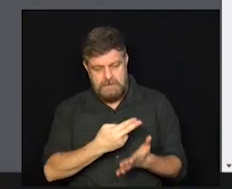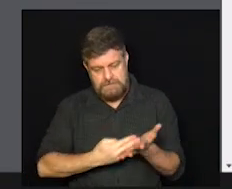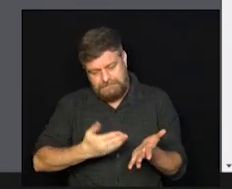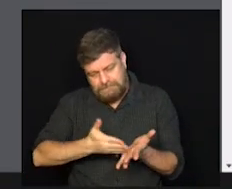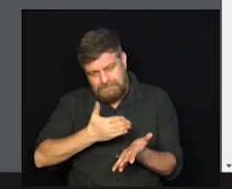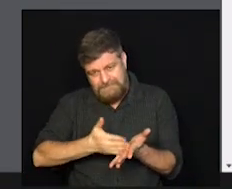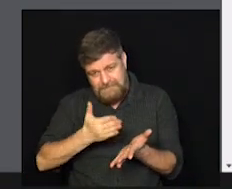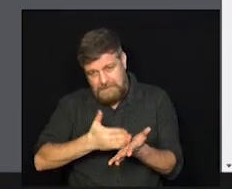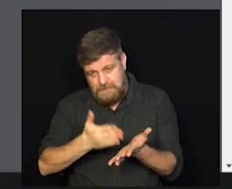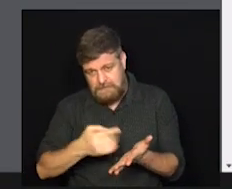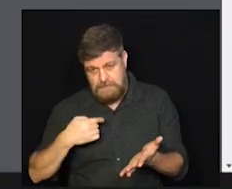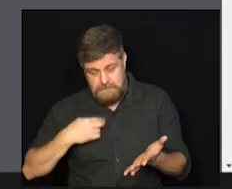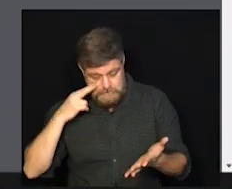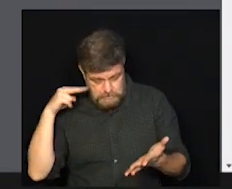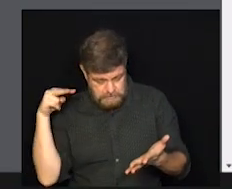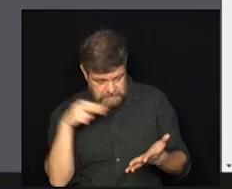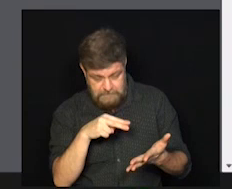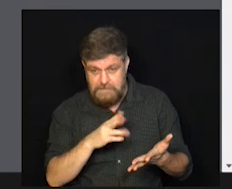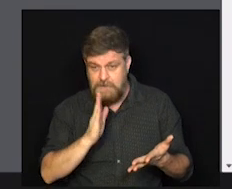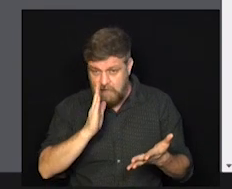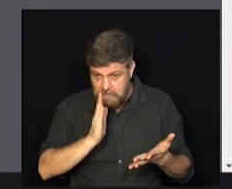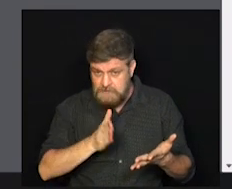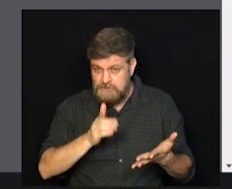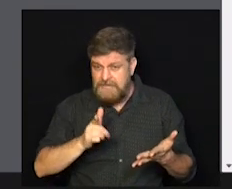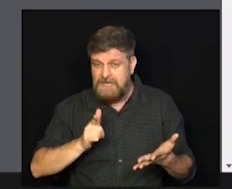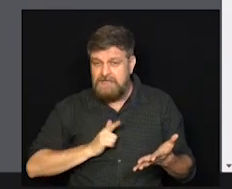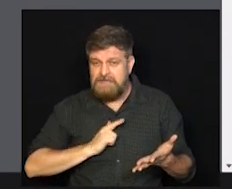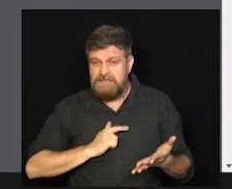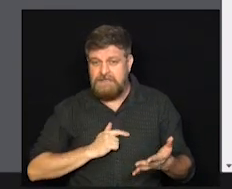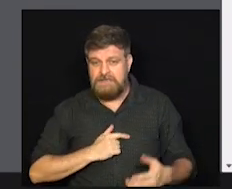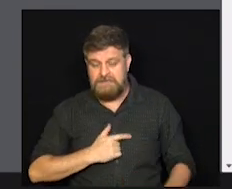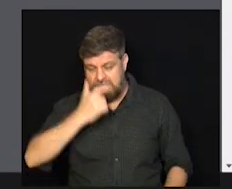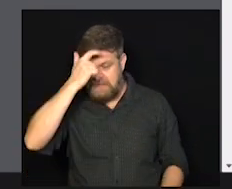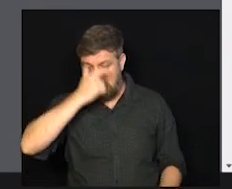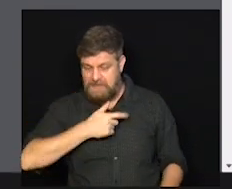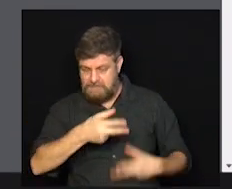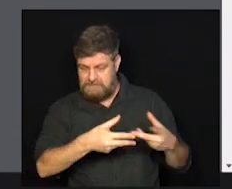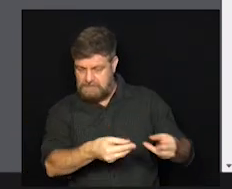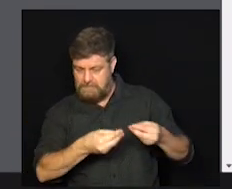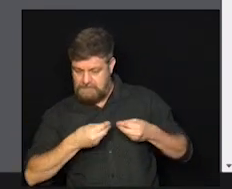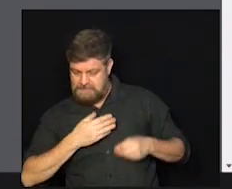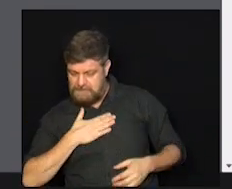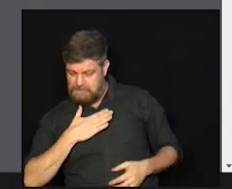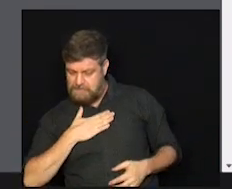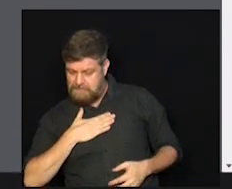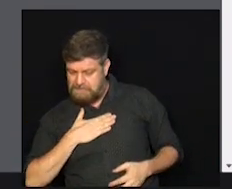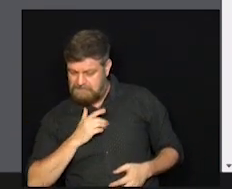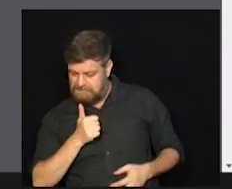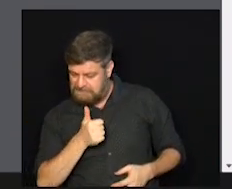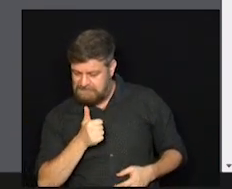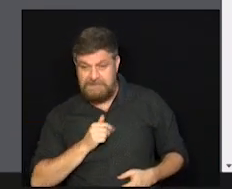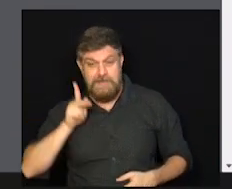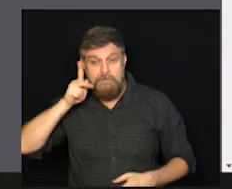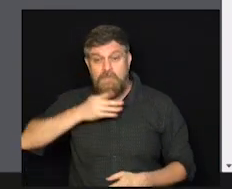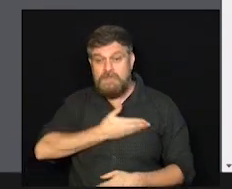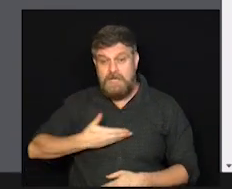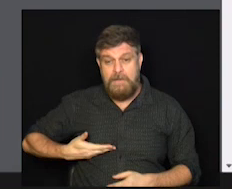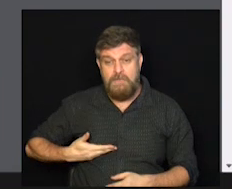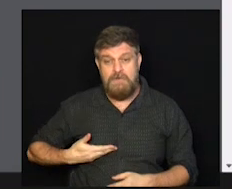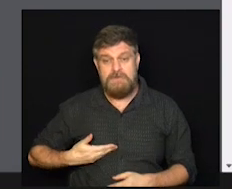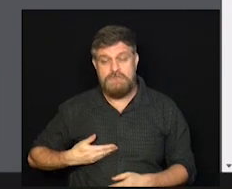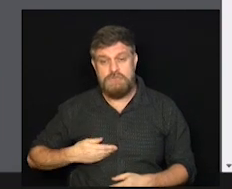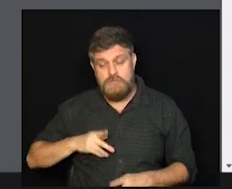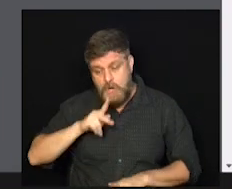irmã Genô, Cecílio, que um dia você me presenteou com ela, eu achei que foi um presente, não vou devolver não. Ou seja, políticas públicas de um povo